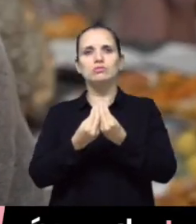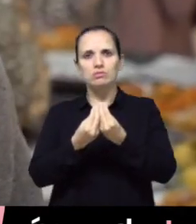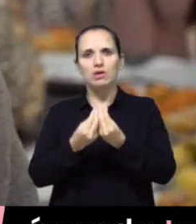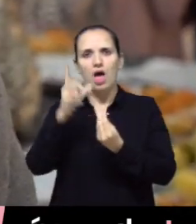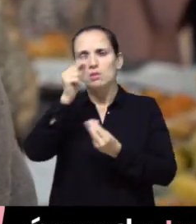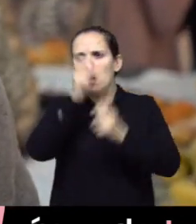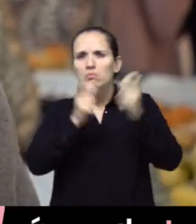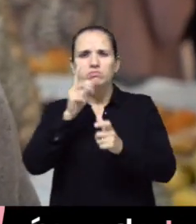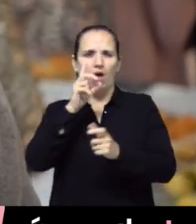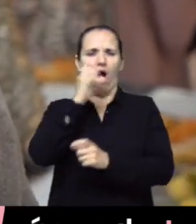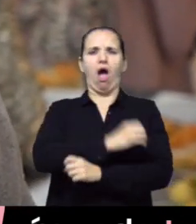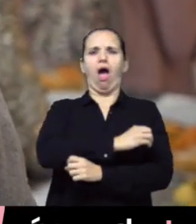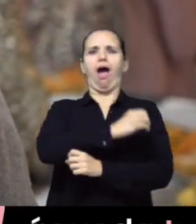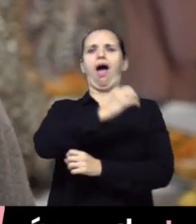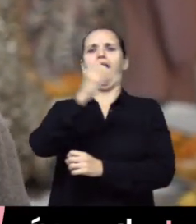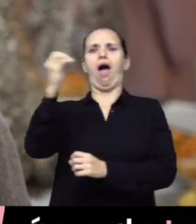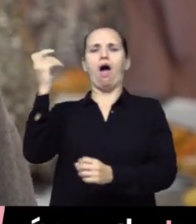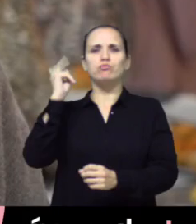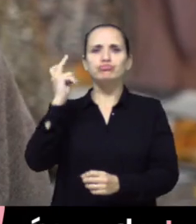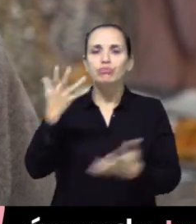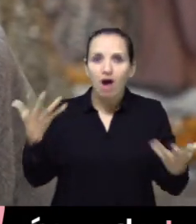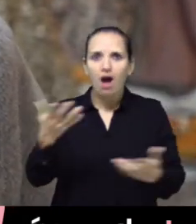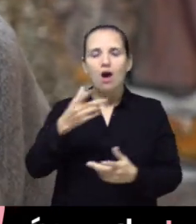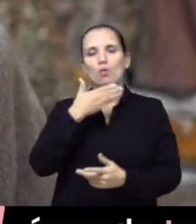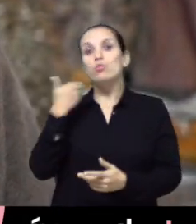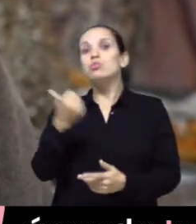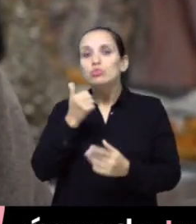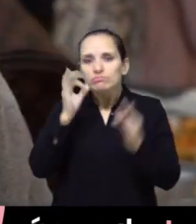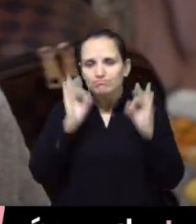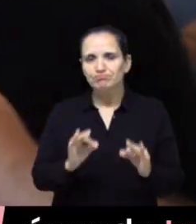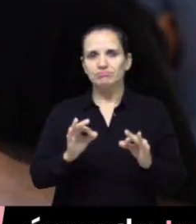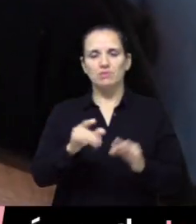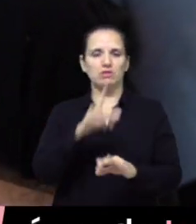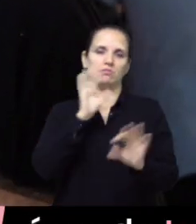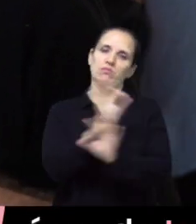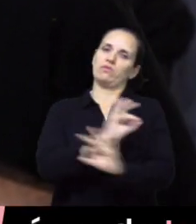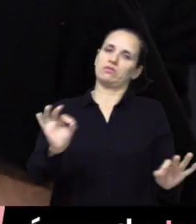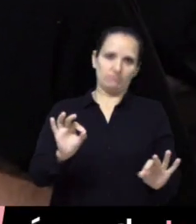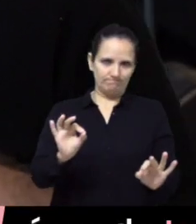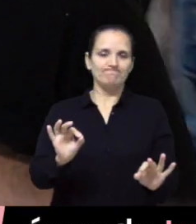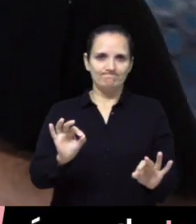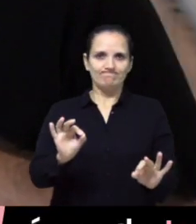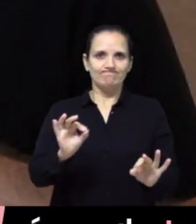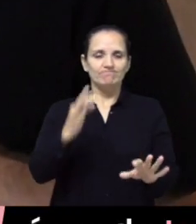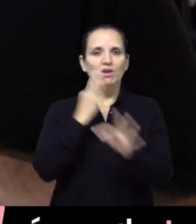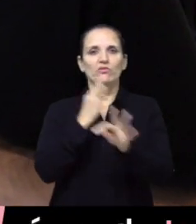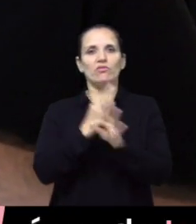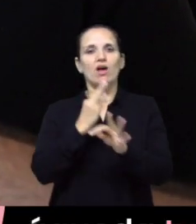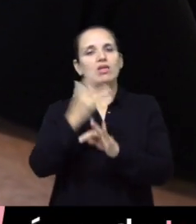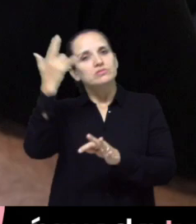e depois por vezes vimos pessoas que já não vimos há muitos anos, não é? E foi muito bonito. Foi um espetáculo, a